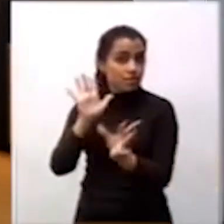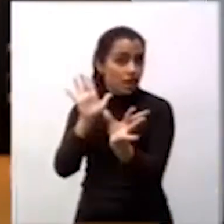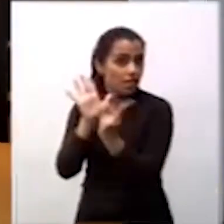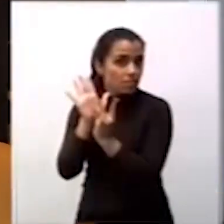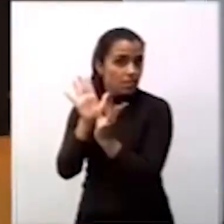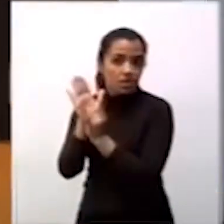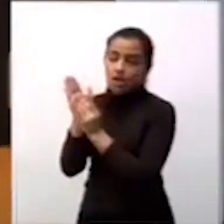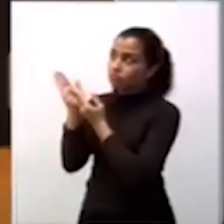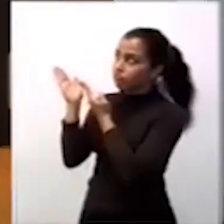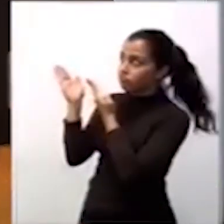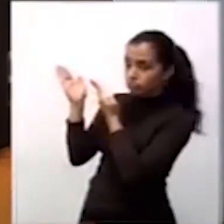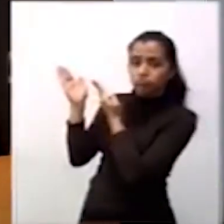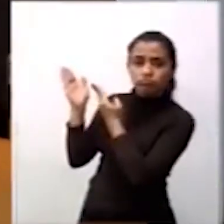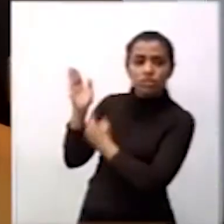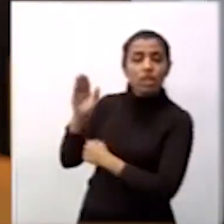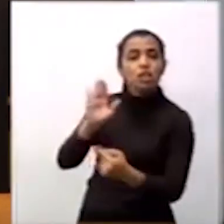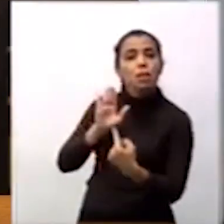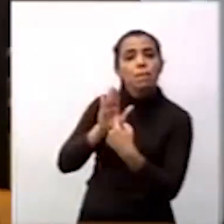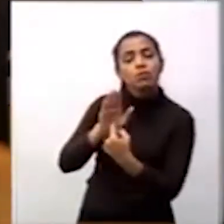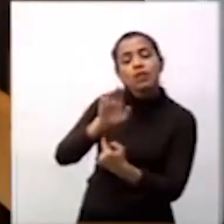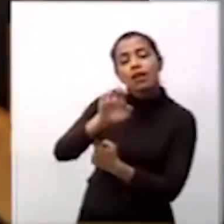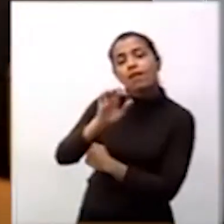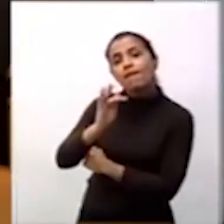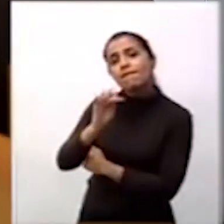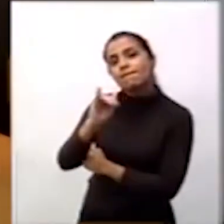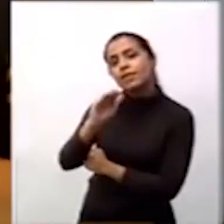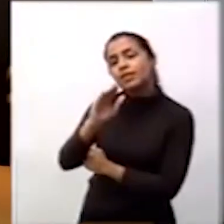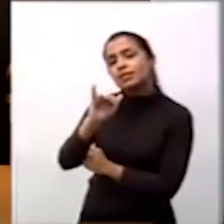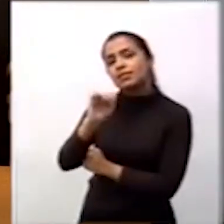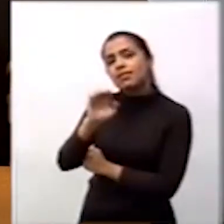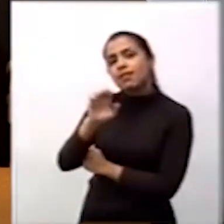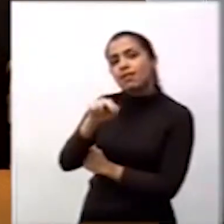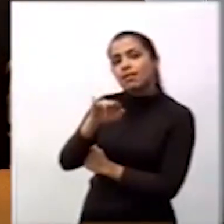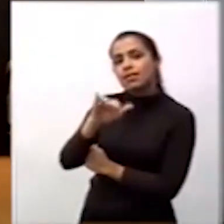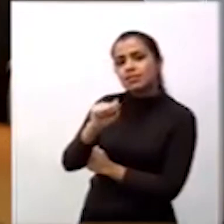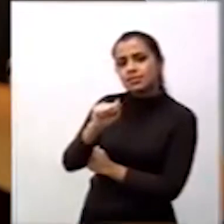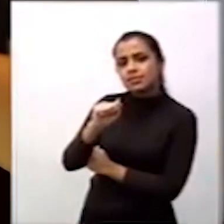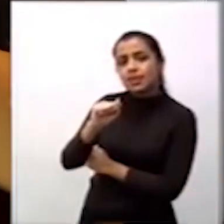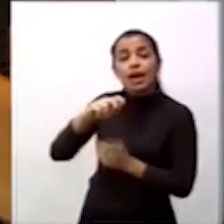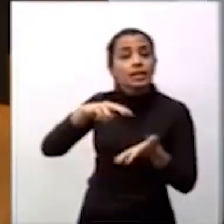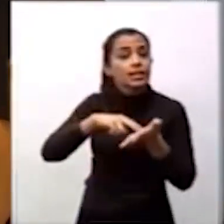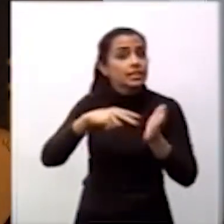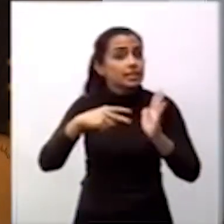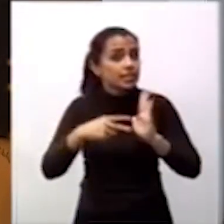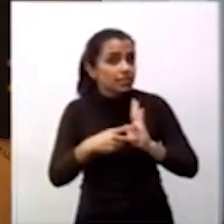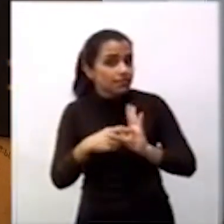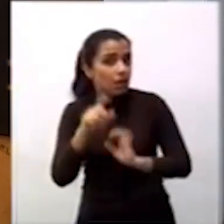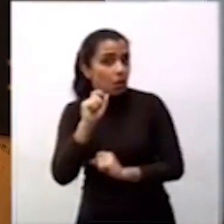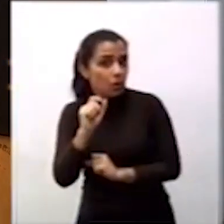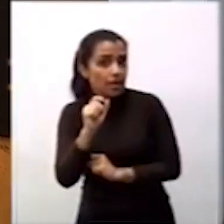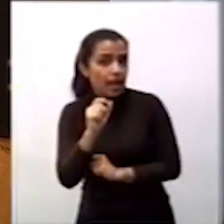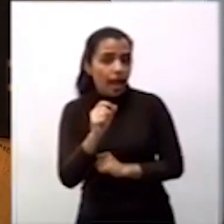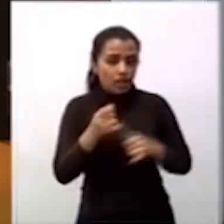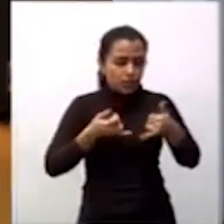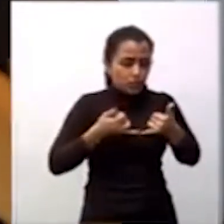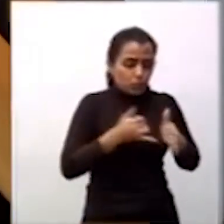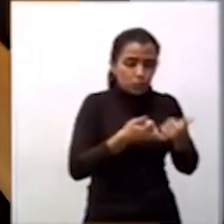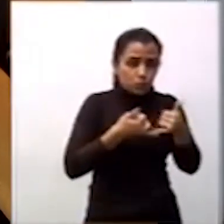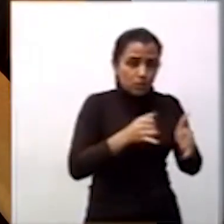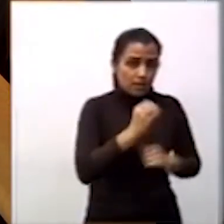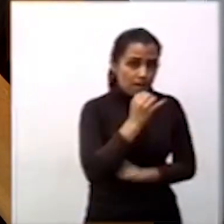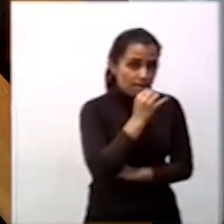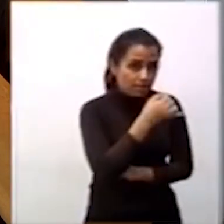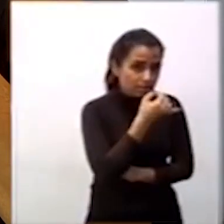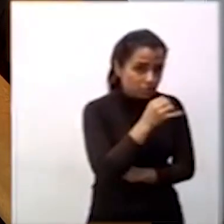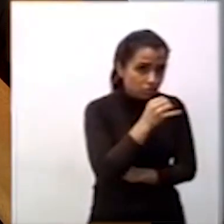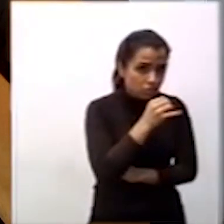essa eficiência? Tem a ver com o quanto ele consegue transformar de energia elétrica que se recebe, aquela pela